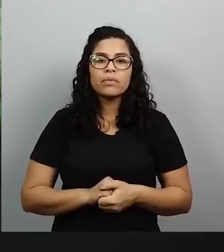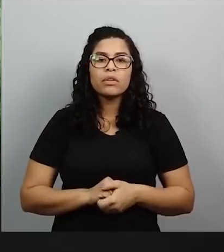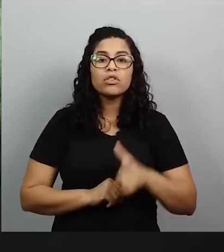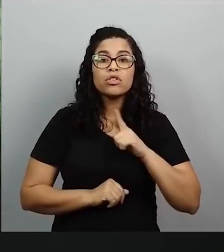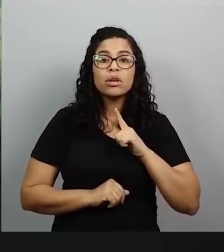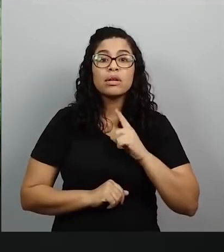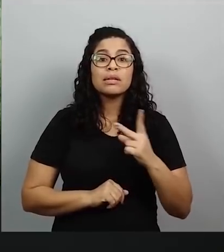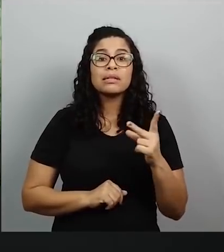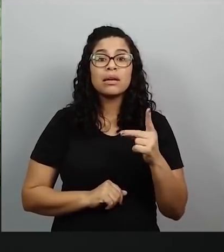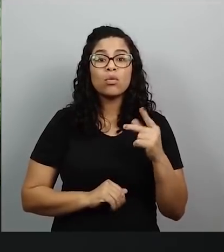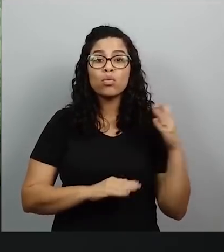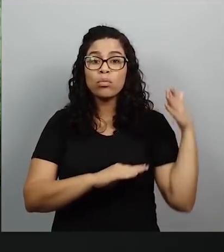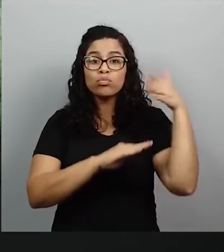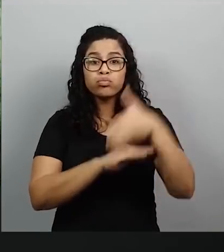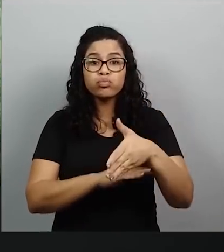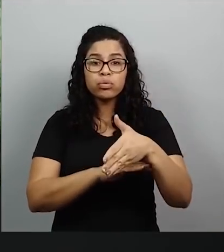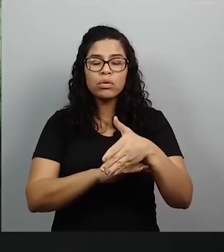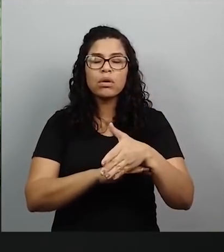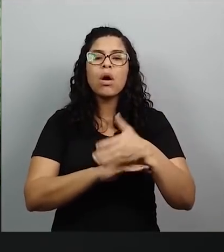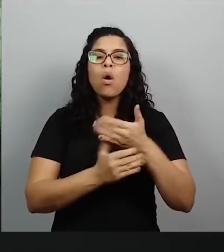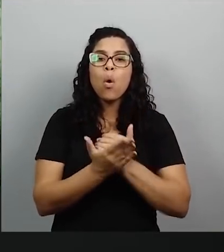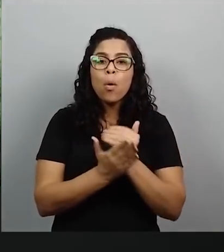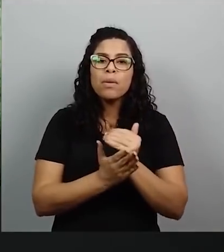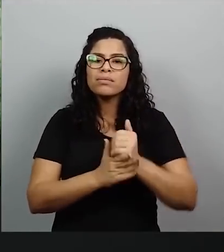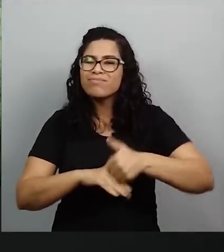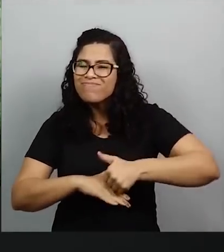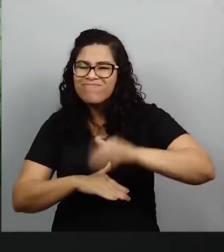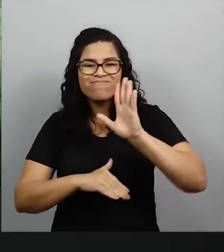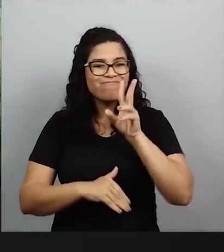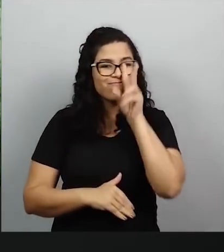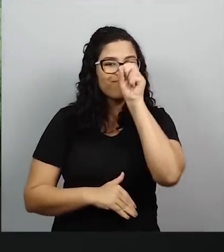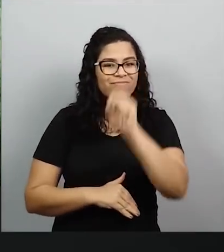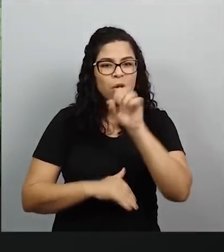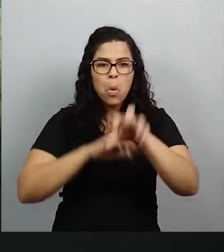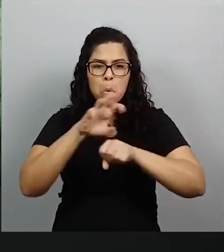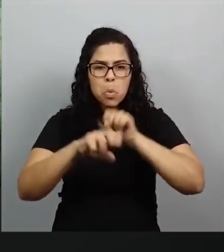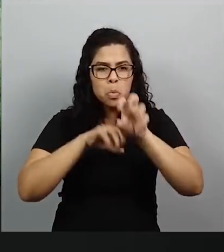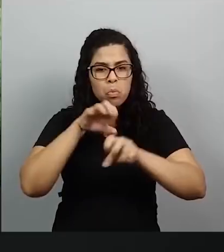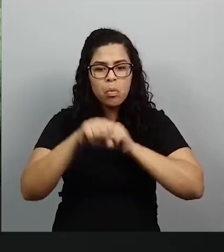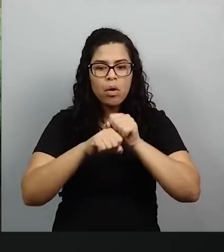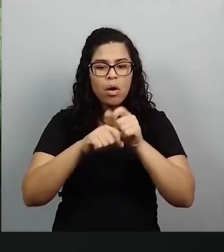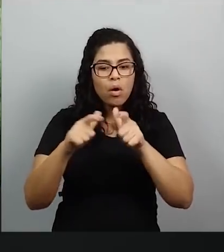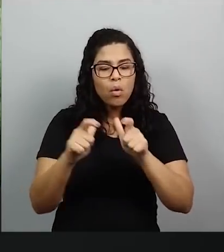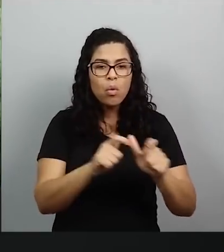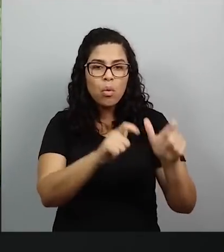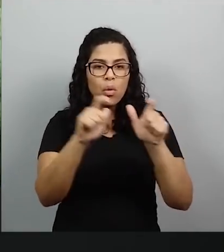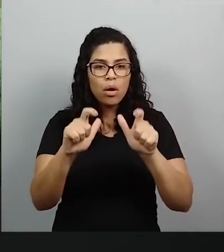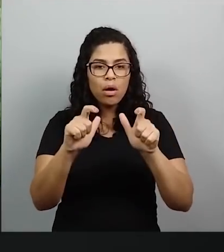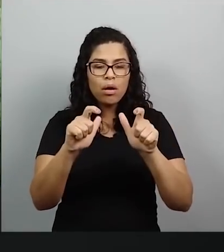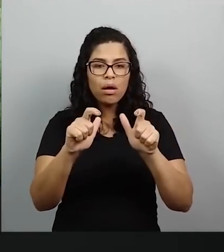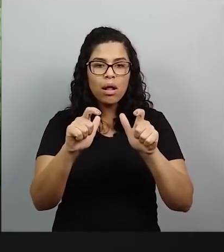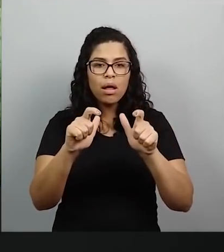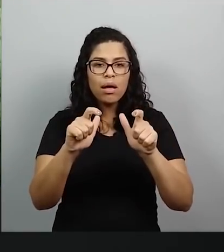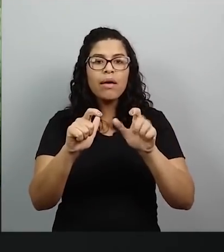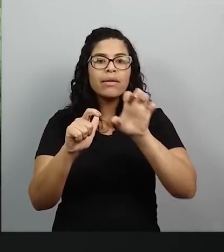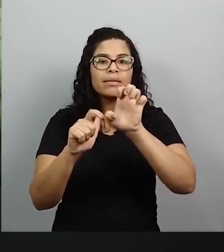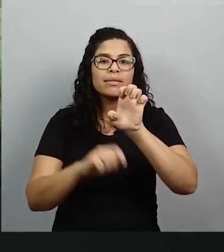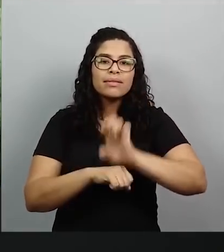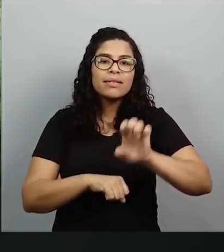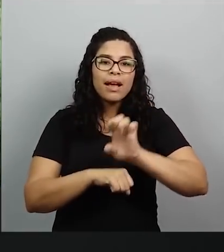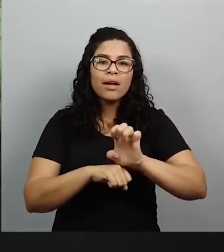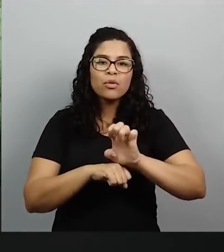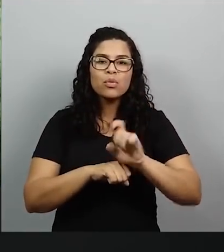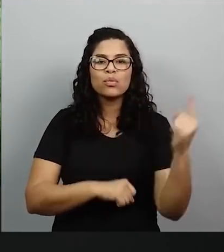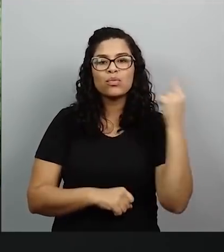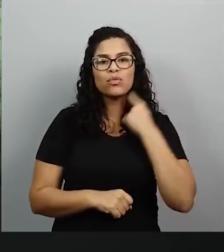segunda interiorização do Brasil. E aí eles vão mais intensificamente aqui, ó, ficar nessa região das Minas